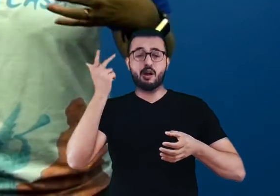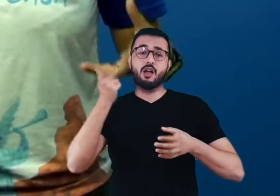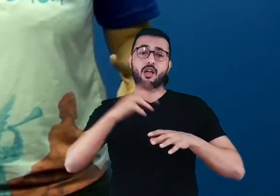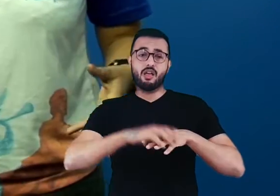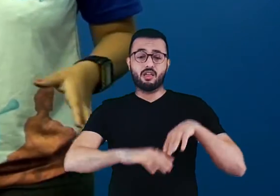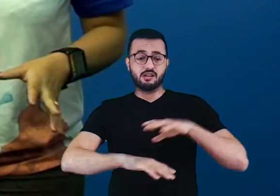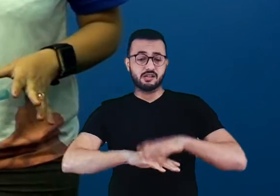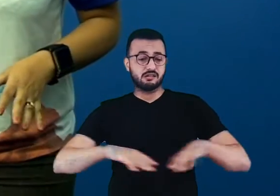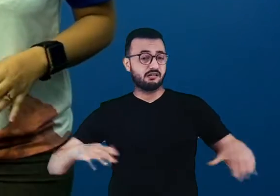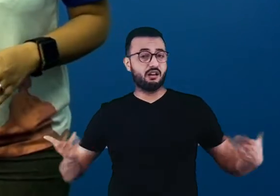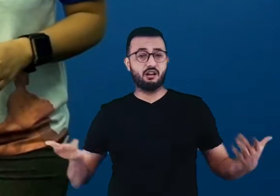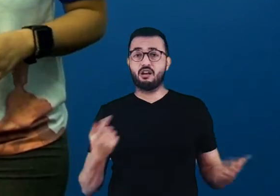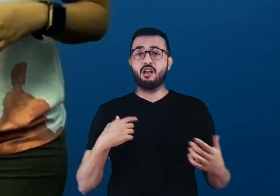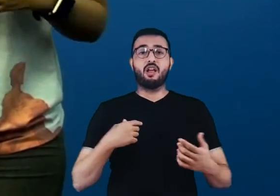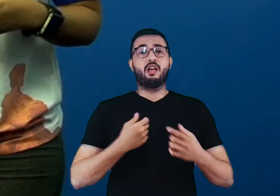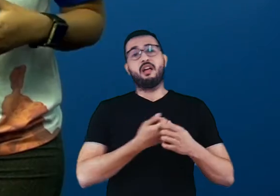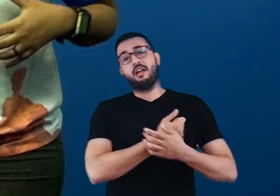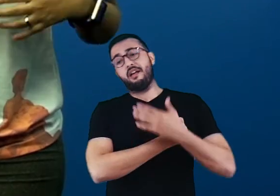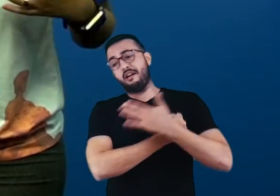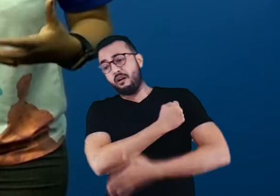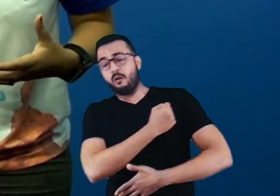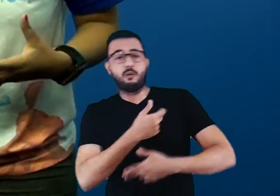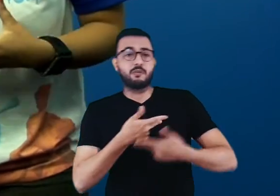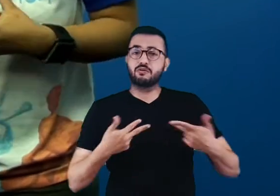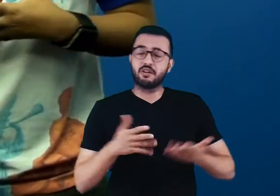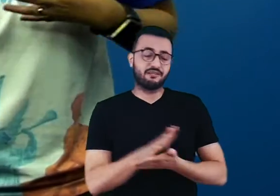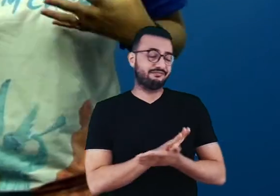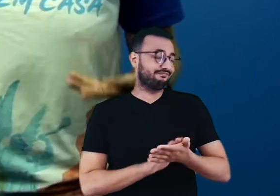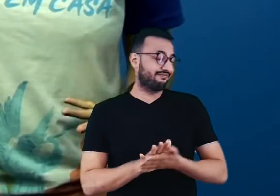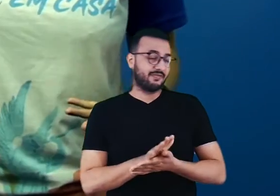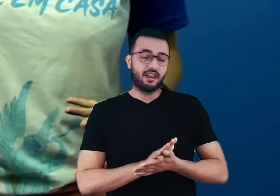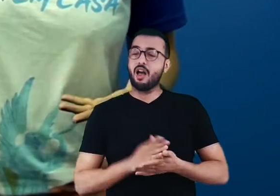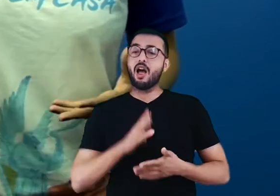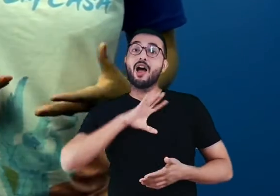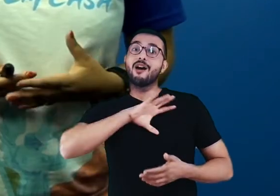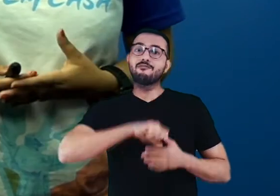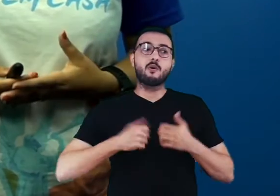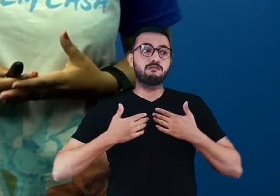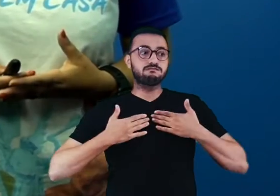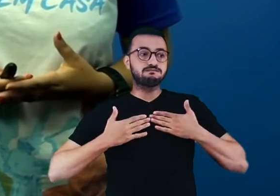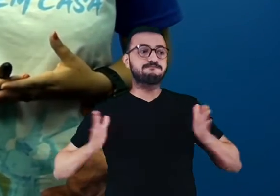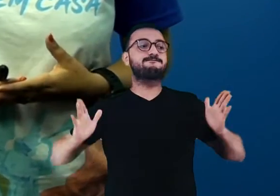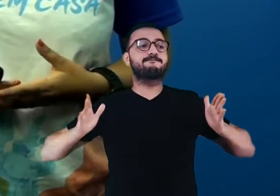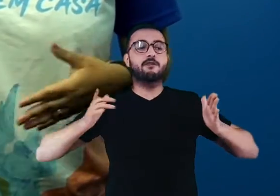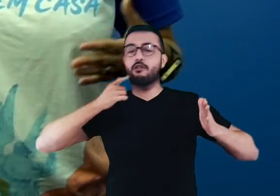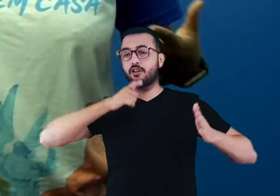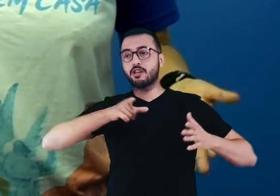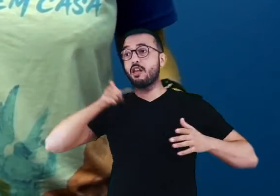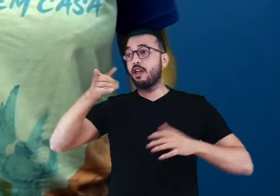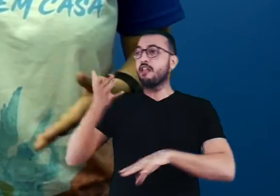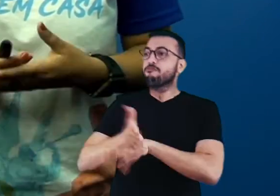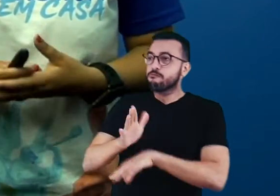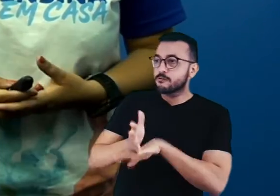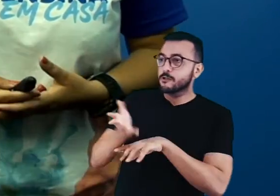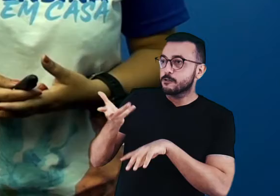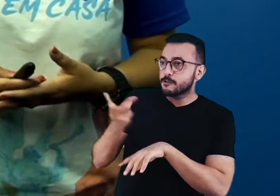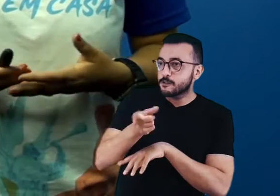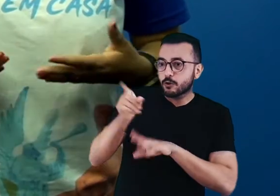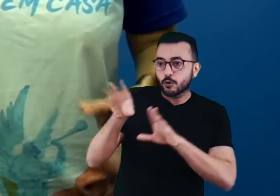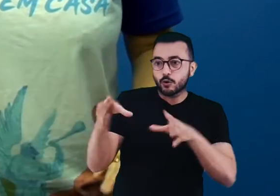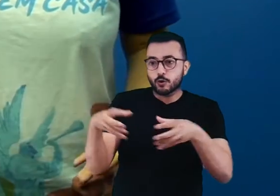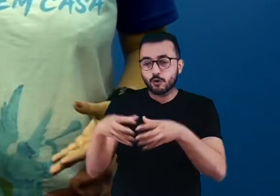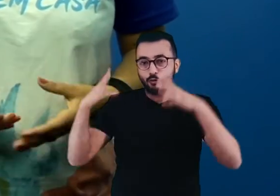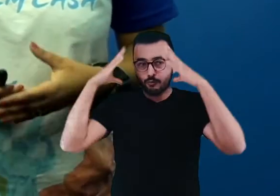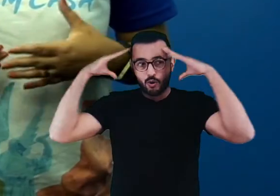sem armamentos adequados, lutando com amor, de peito aberto, derrotou os bem treinados e bem armadas